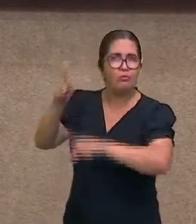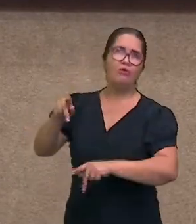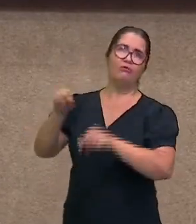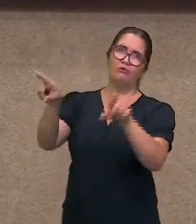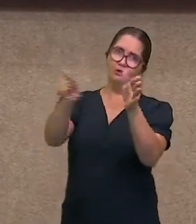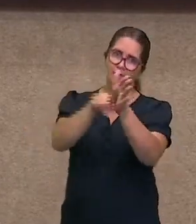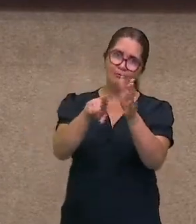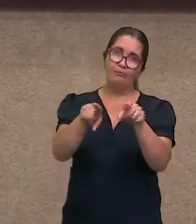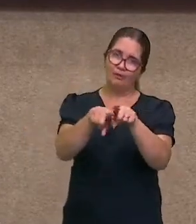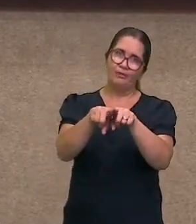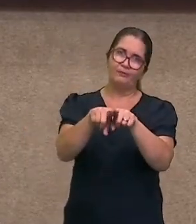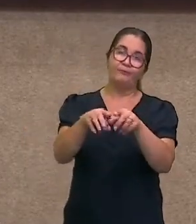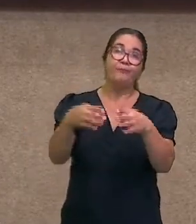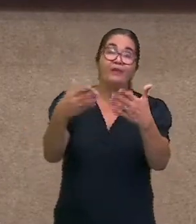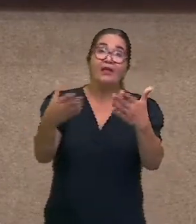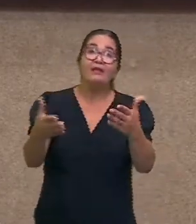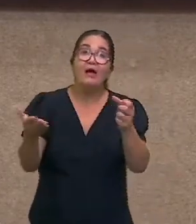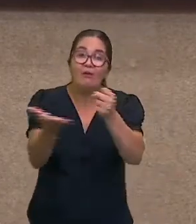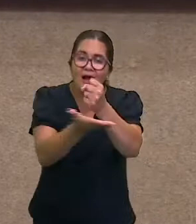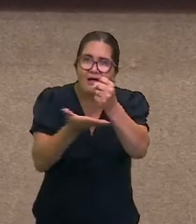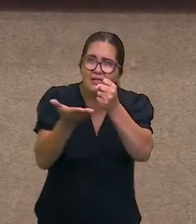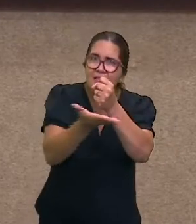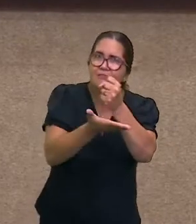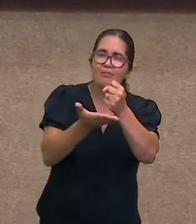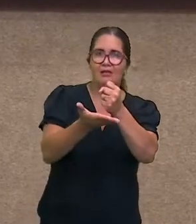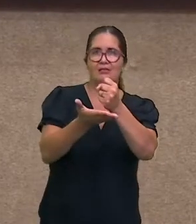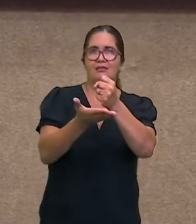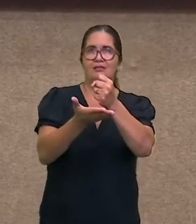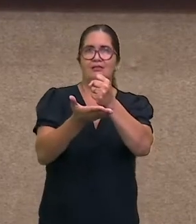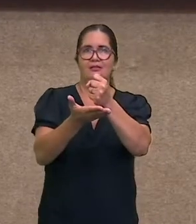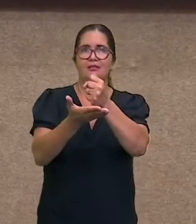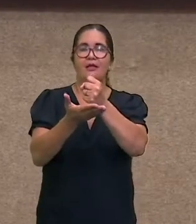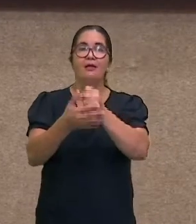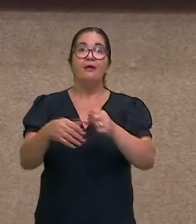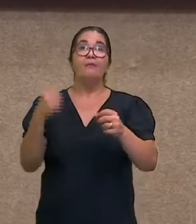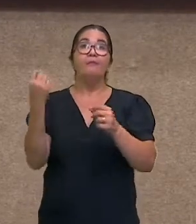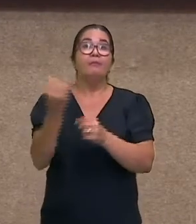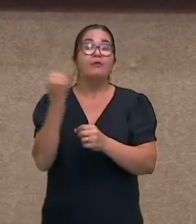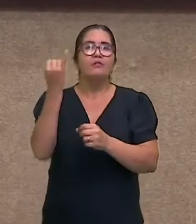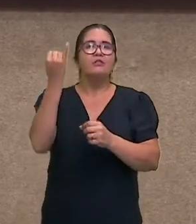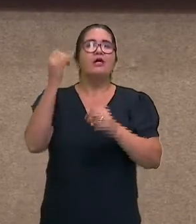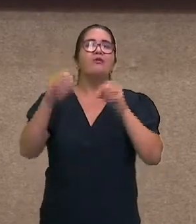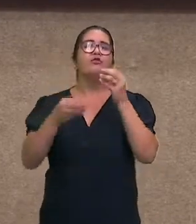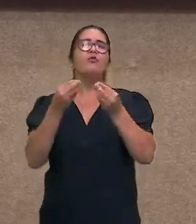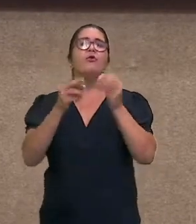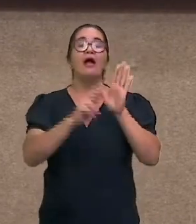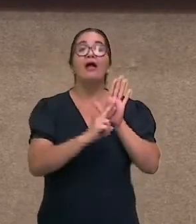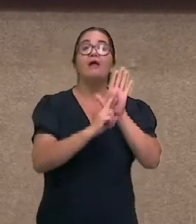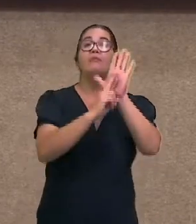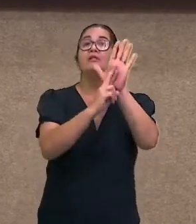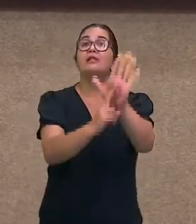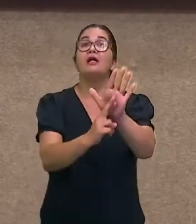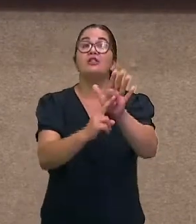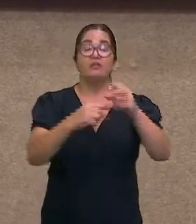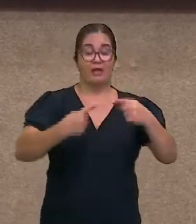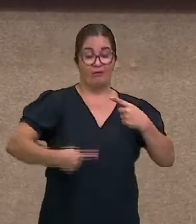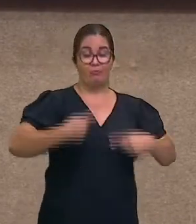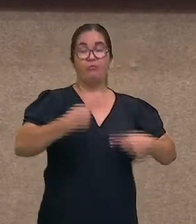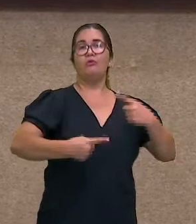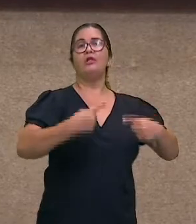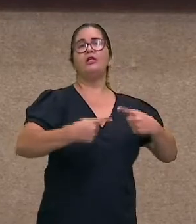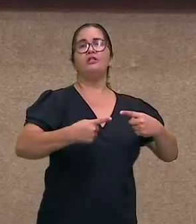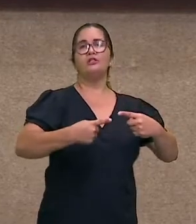leis. Os princípios fundamentais são a representatividade política, ter